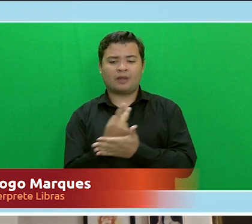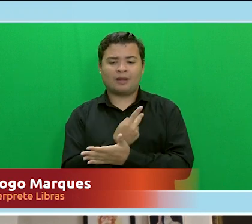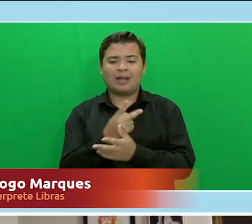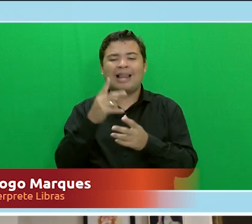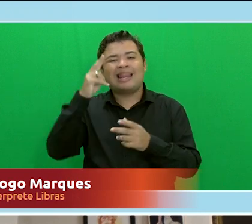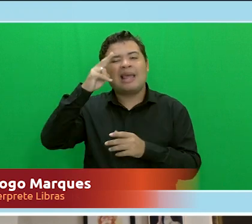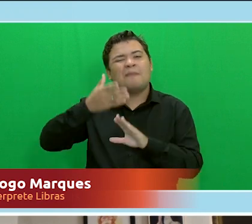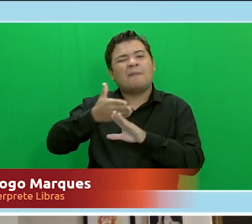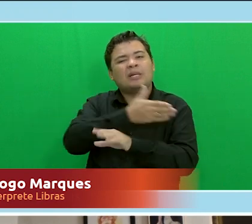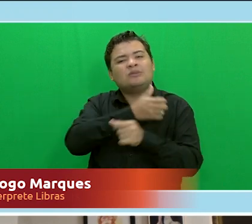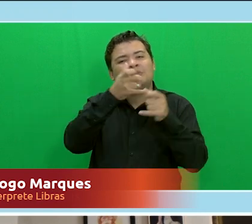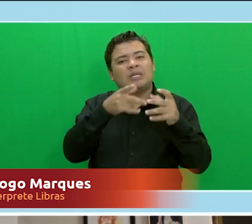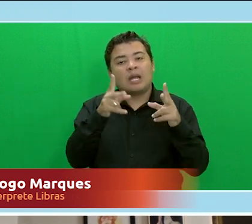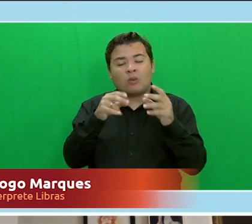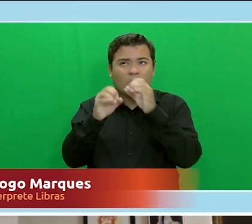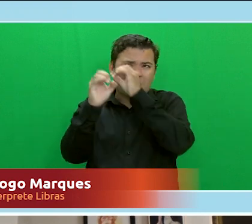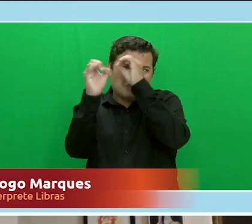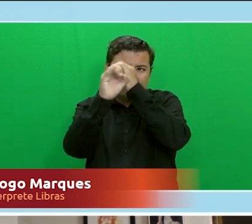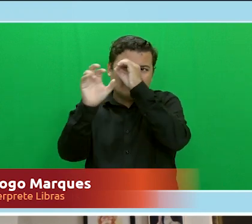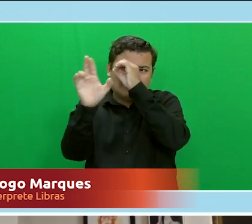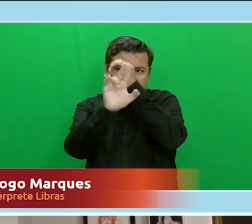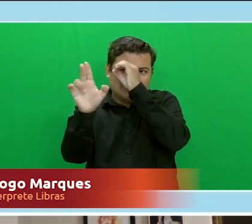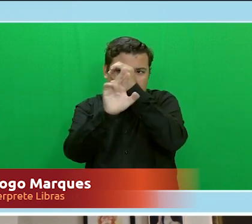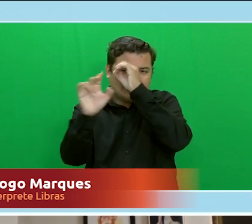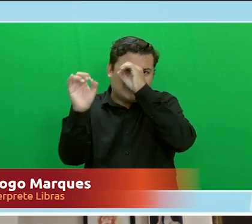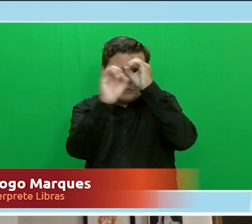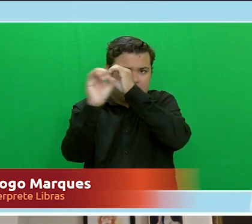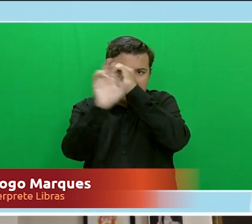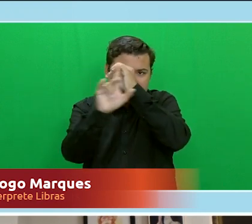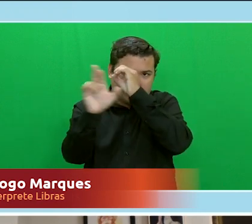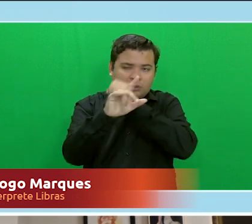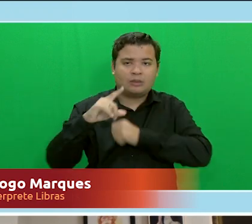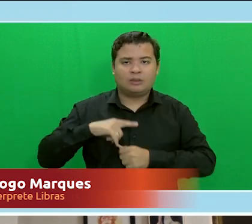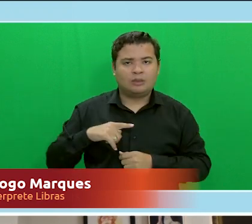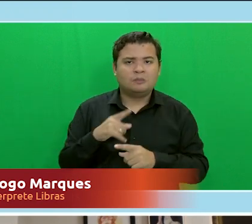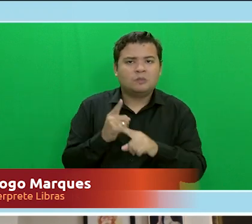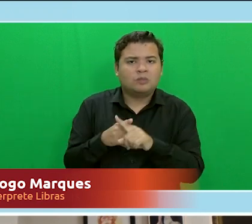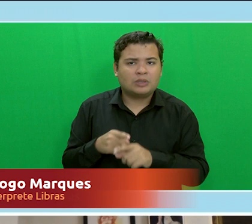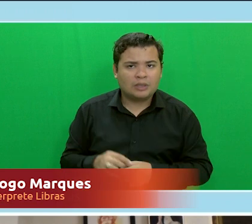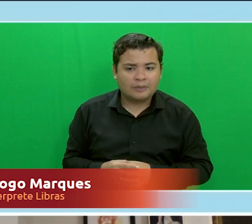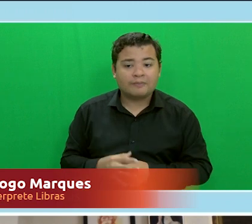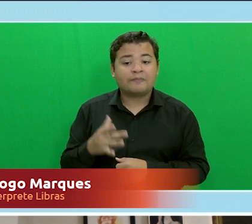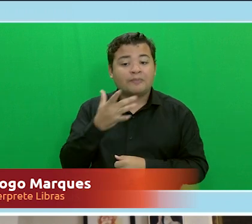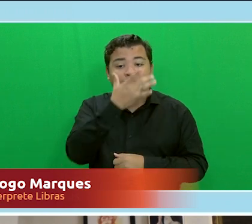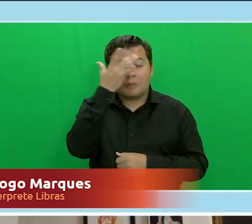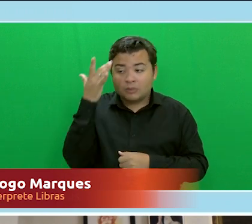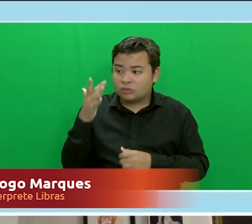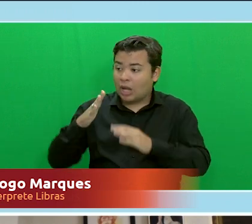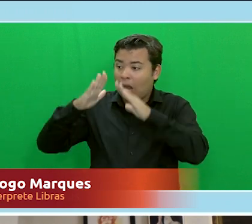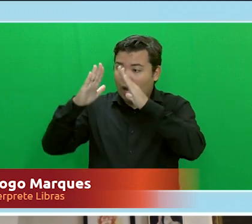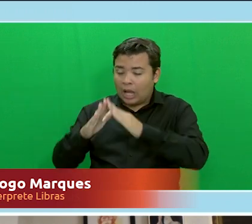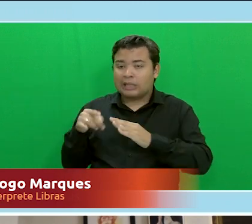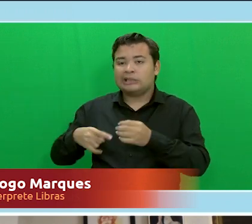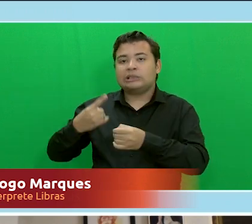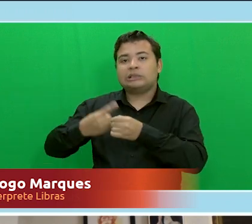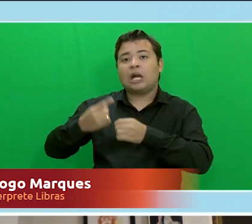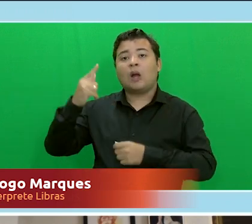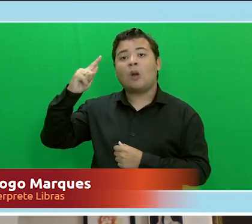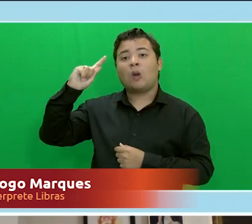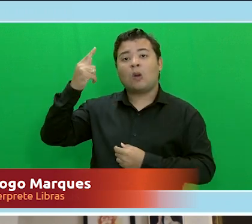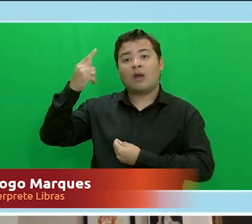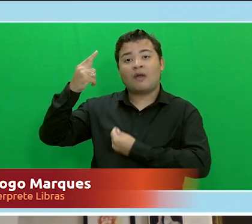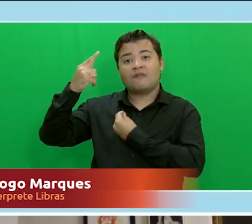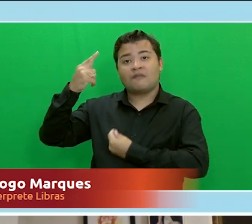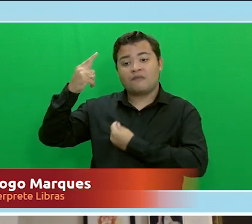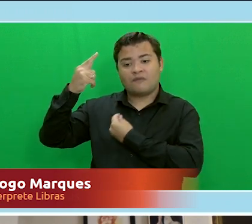esse caleidoscópio que eu falei antes? É porque as pessoas vivem numa cidade como Goiânia, por exemplo, uma